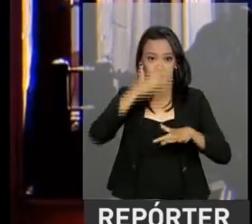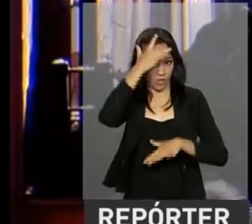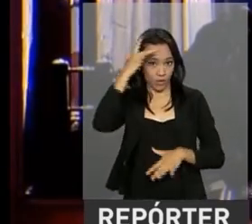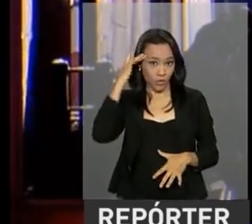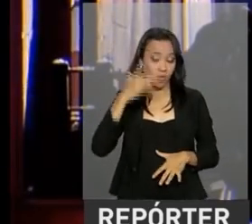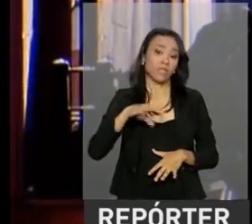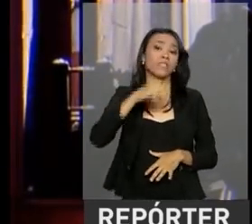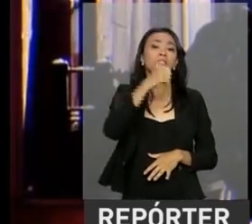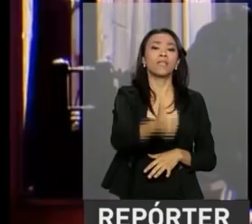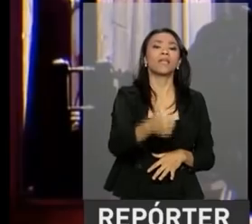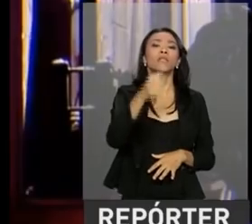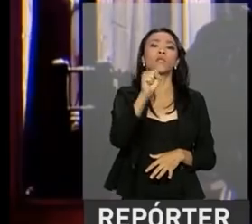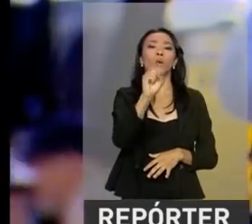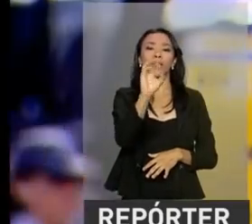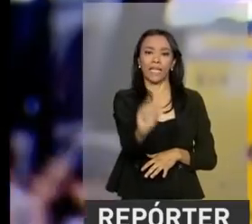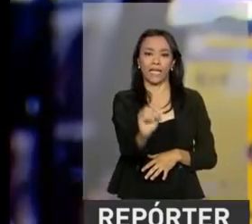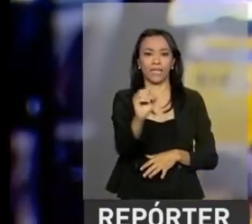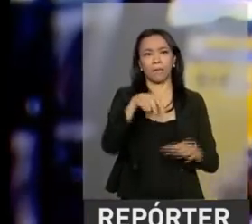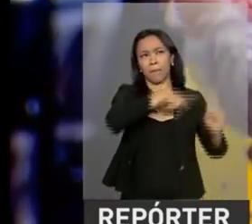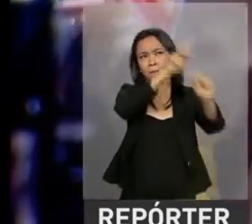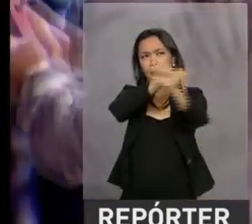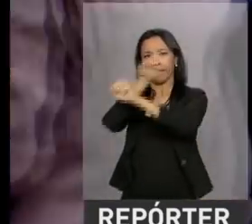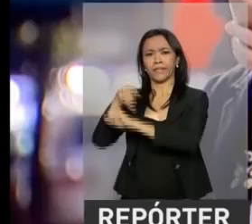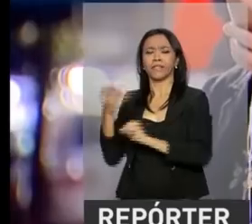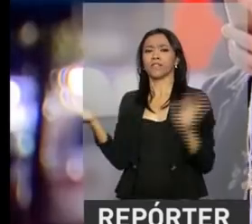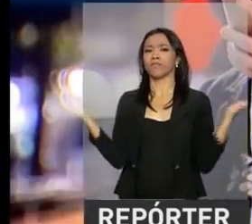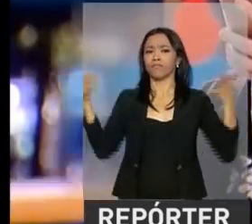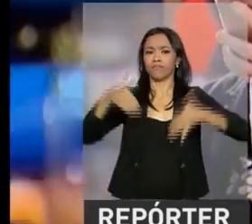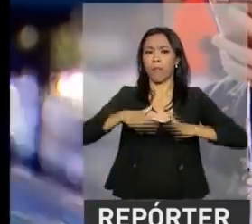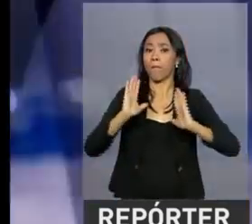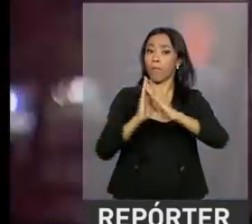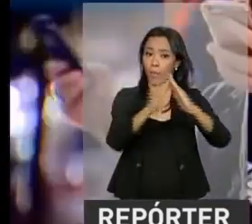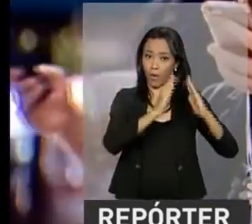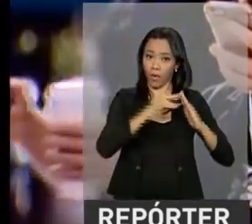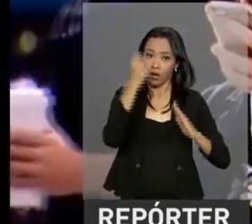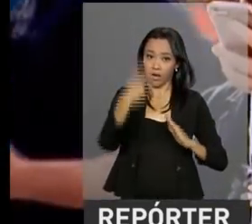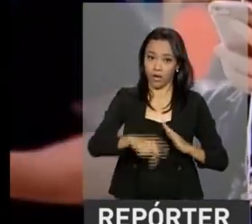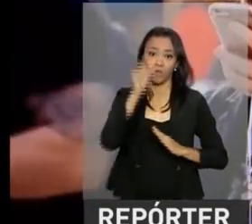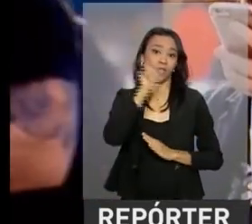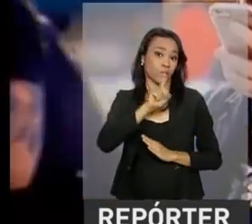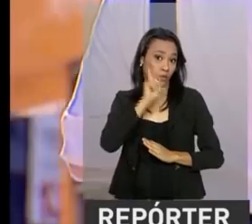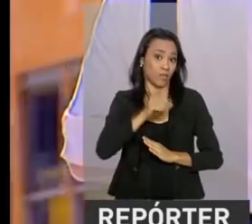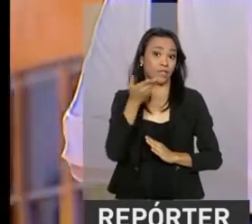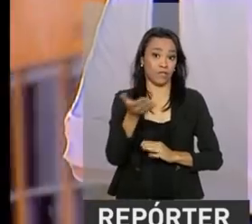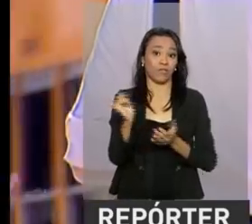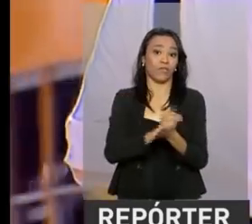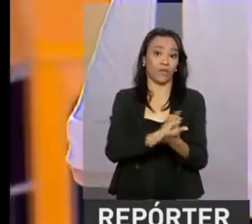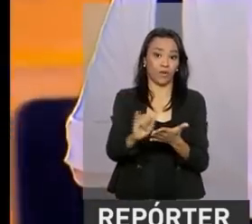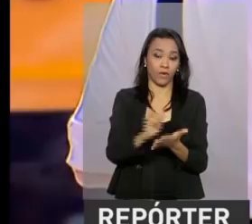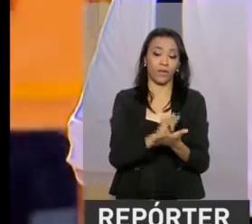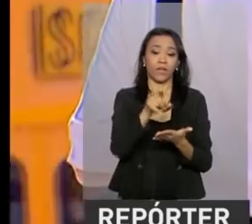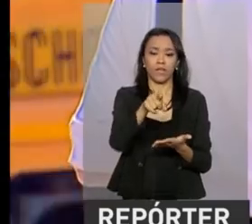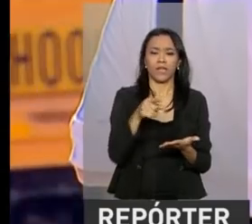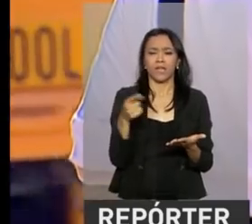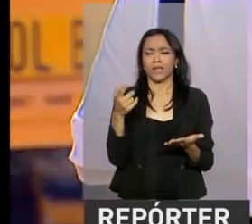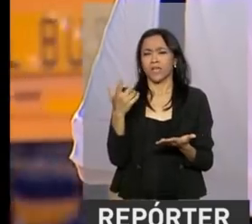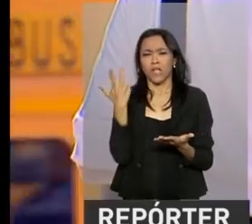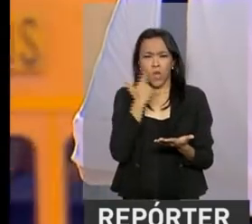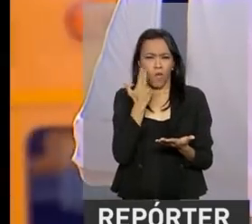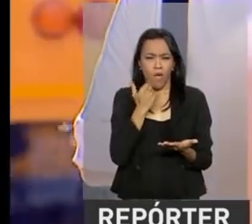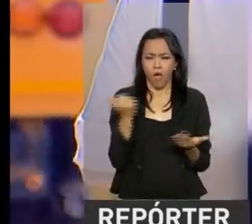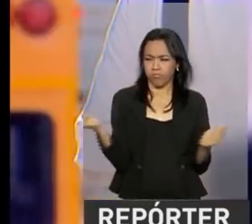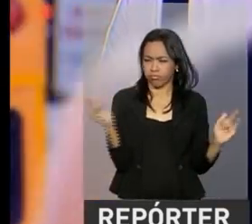de 180 nacionalidades vivam na cidade, a mais populosa dos Estados Unidos. A agitação normal de